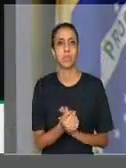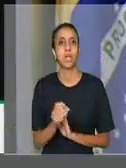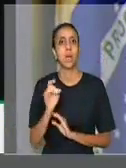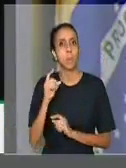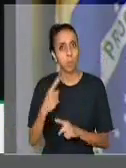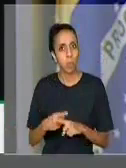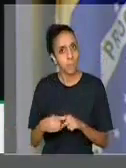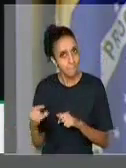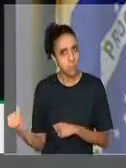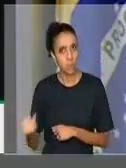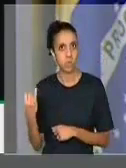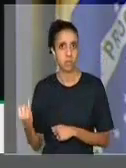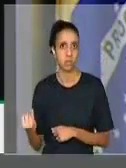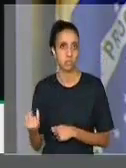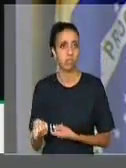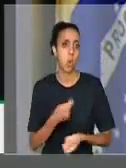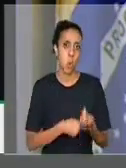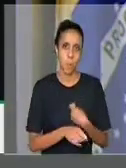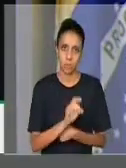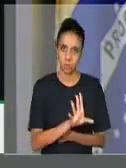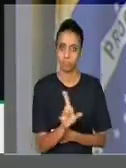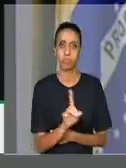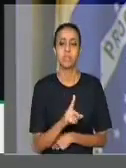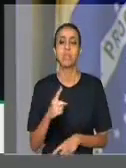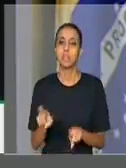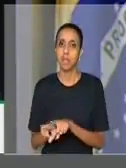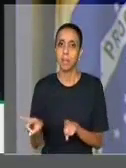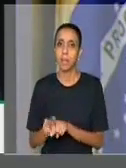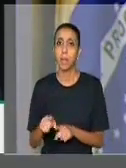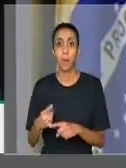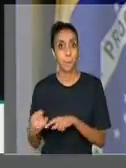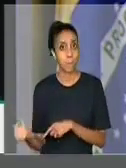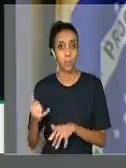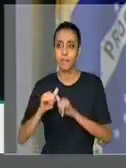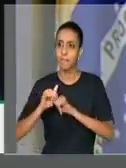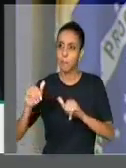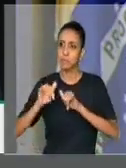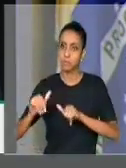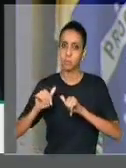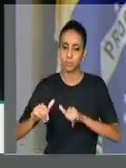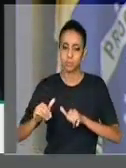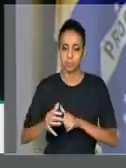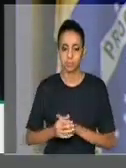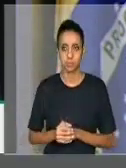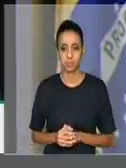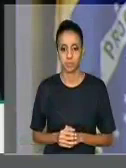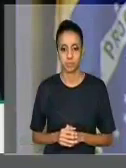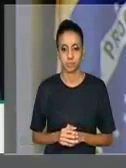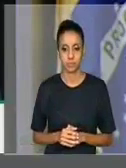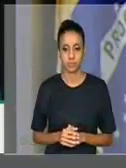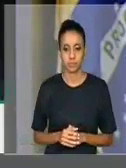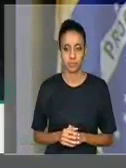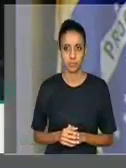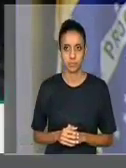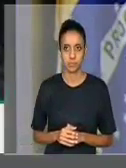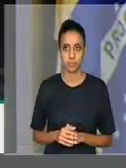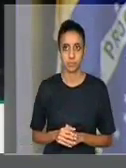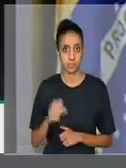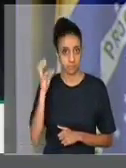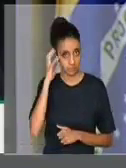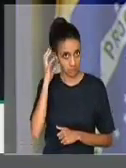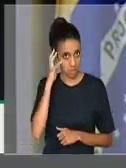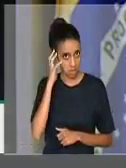comercial ela tem utilidade para a vida das pessoas ea informação que a rádio itatiaia ou a fornece as pessoas